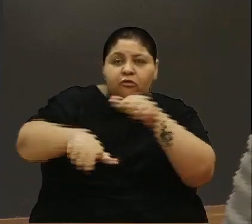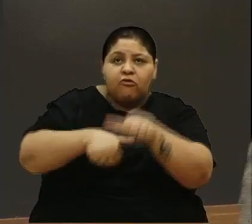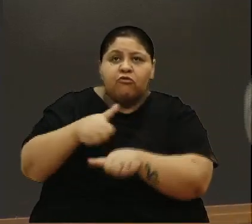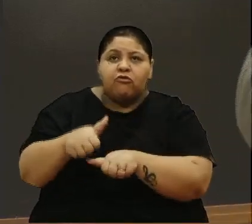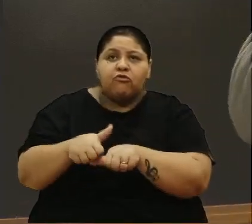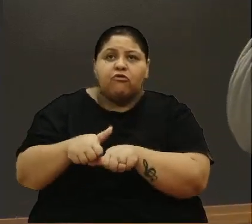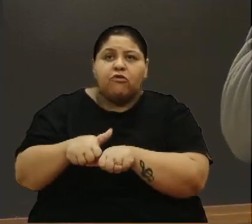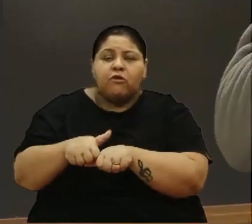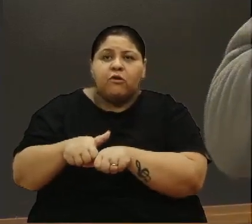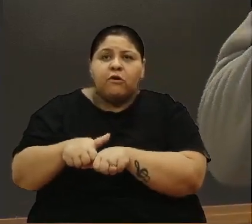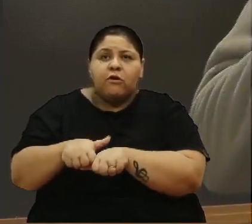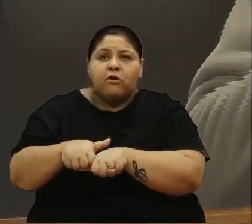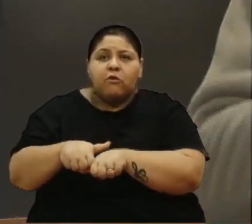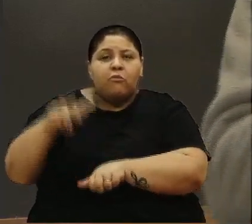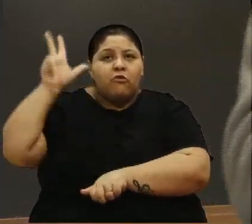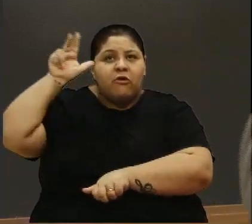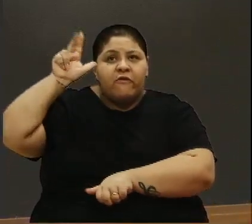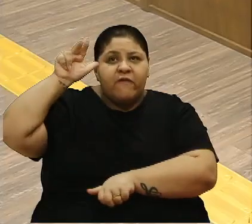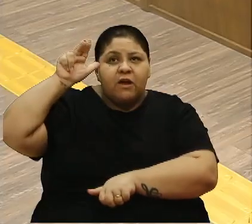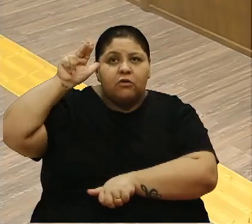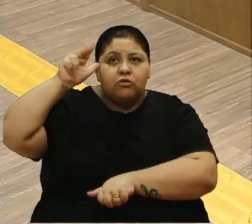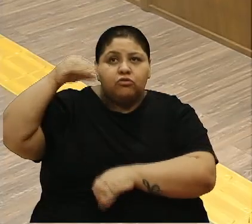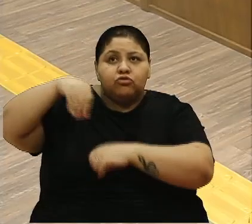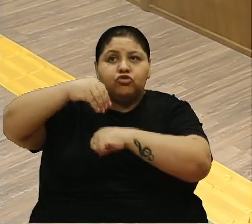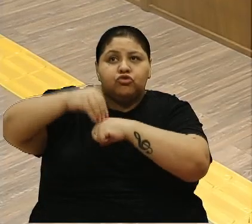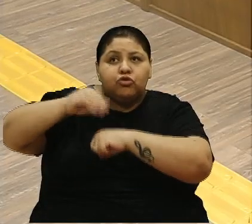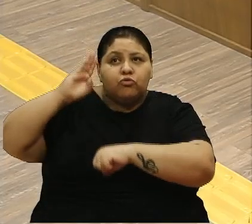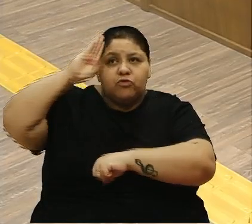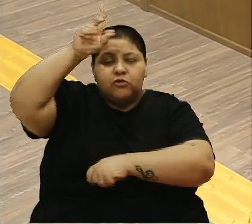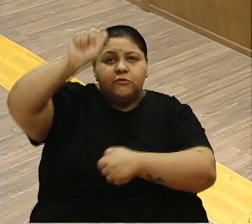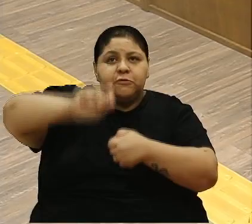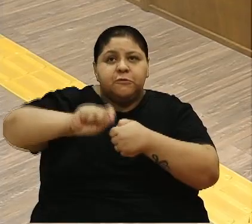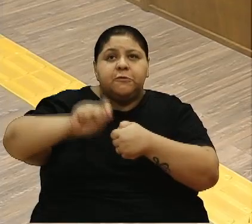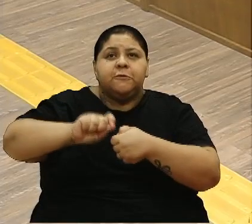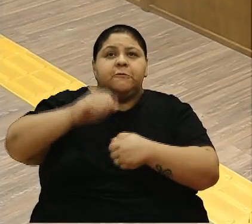o que o Bolsonaro fez. Obrigado, presidente. Vou votar sim. Obrigado.